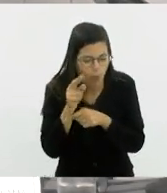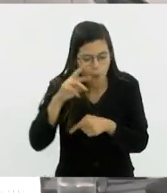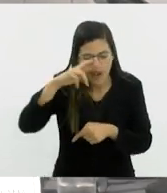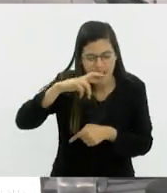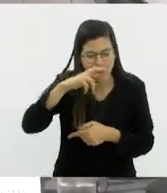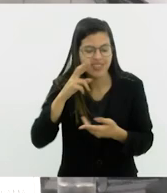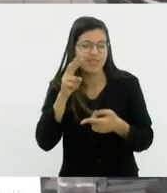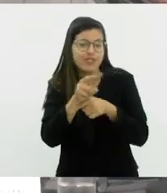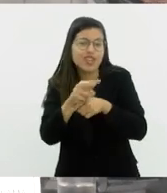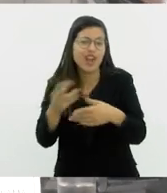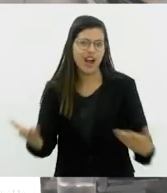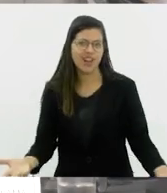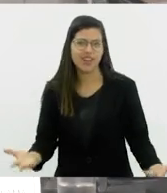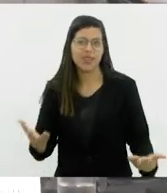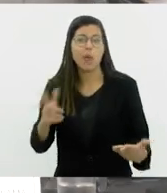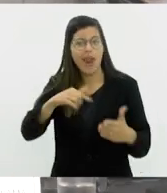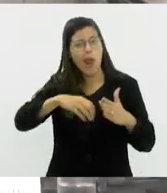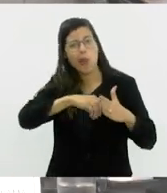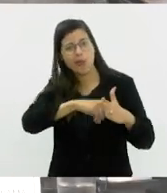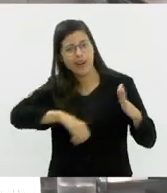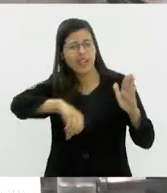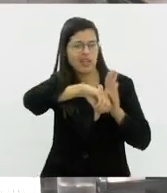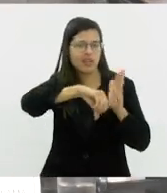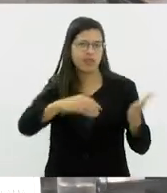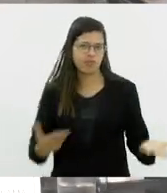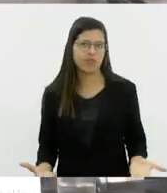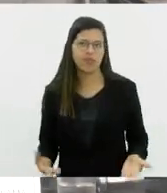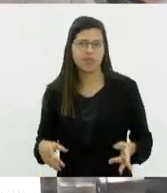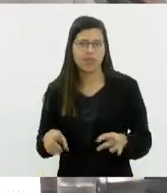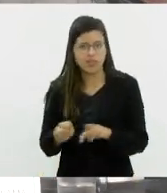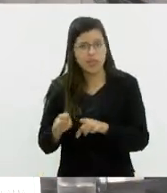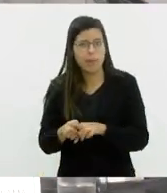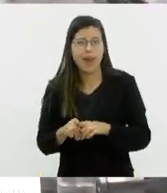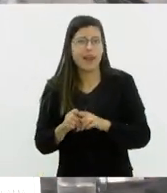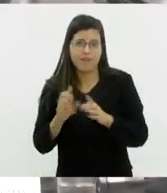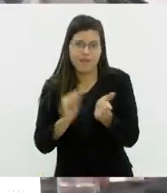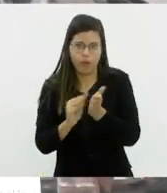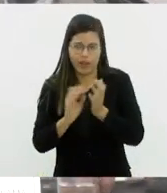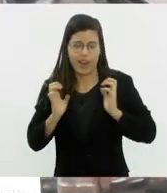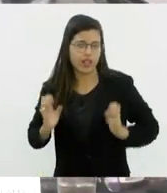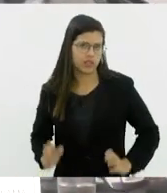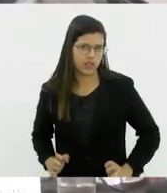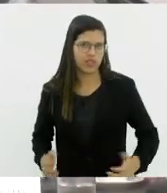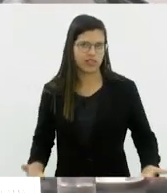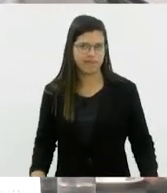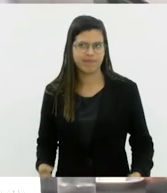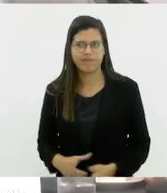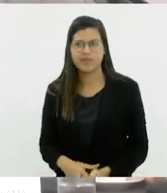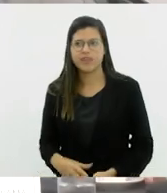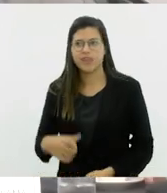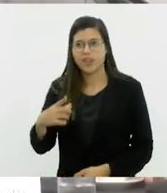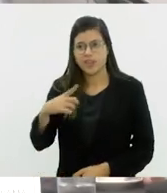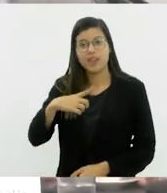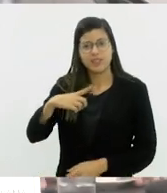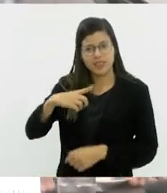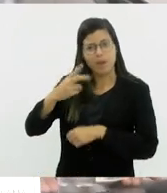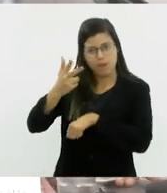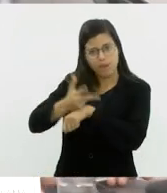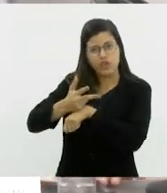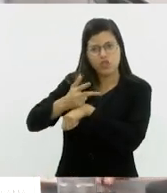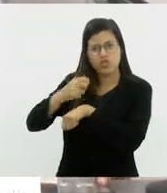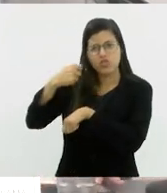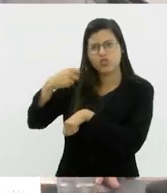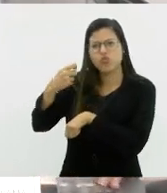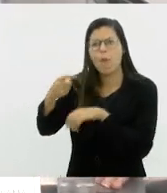é um crime, né? Além de ser completamente imoral e antiético. Muito bem, a gente tem um vídeo, o próprio falando isso, olha aqui,